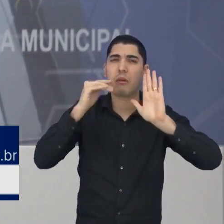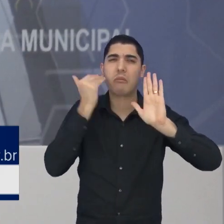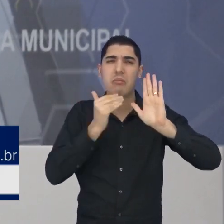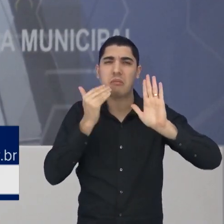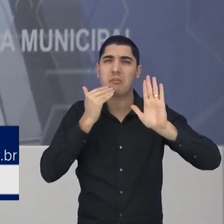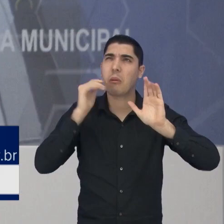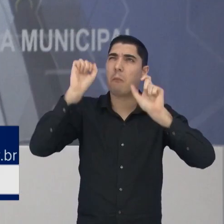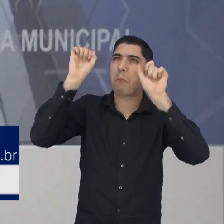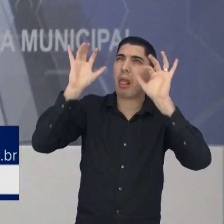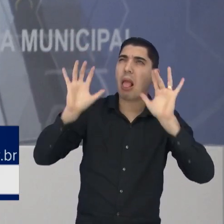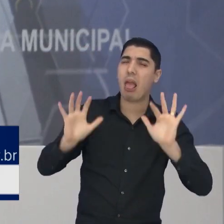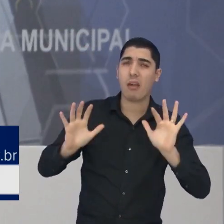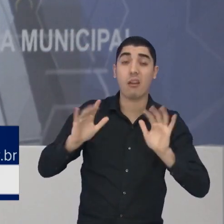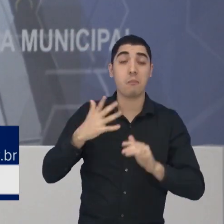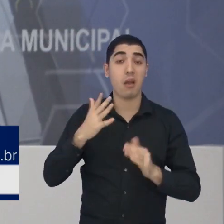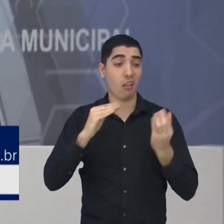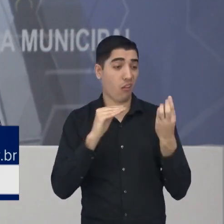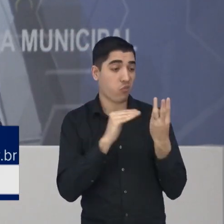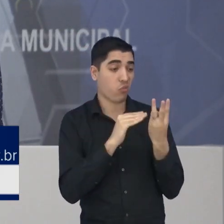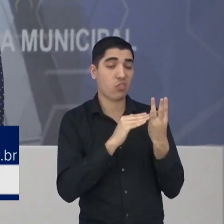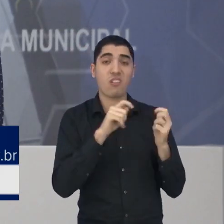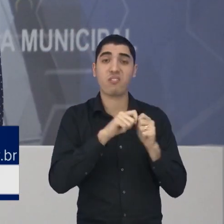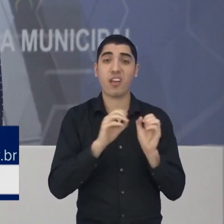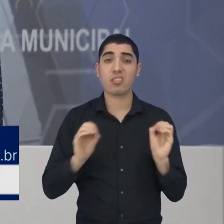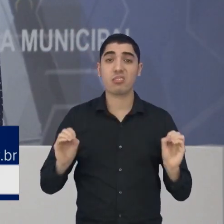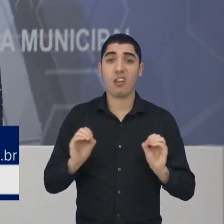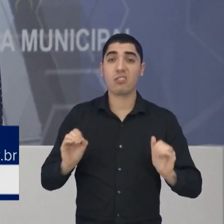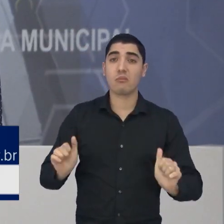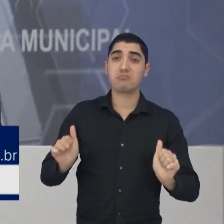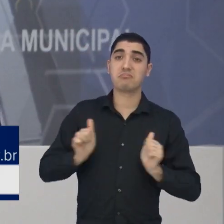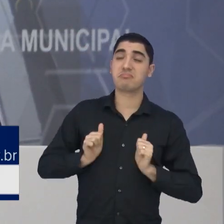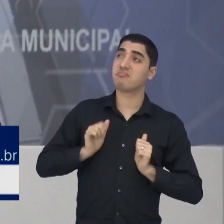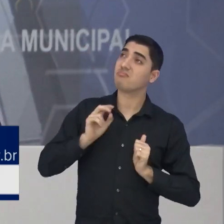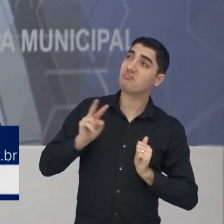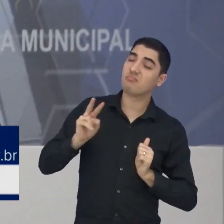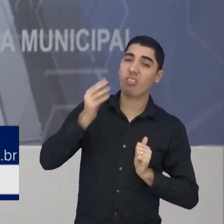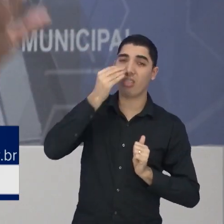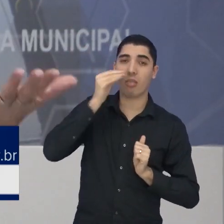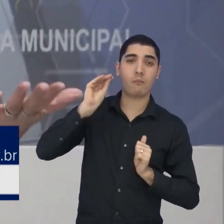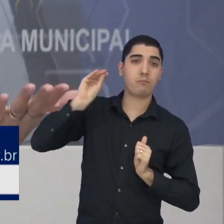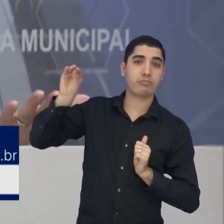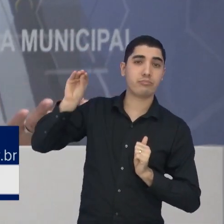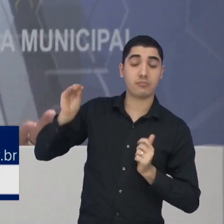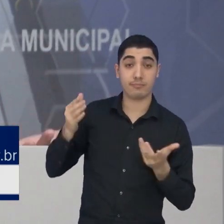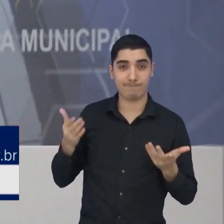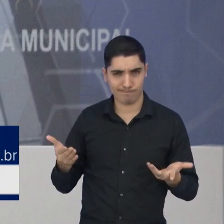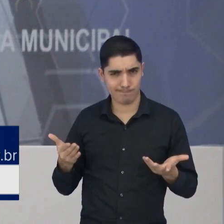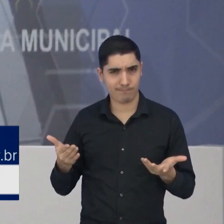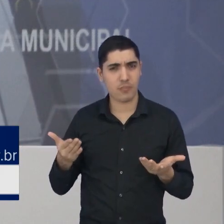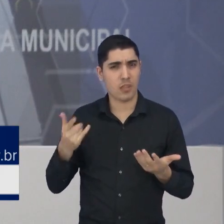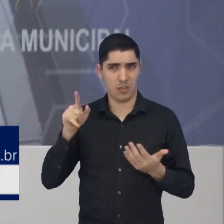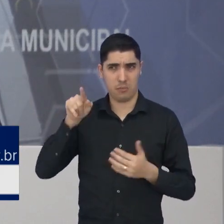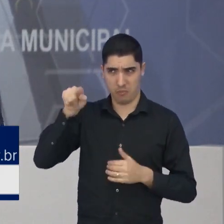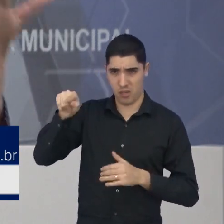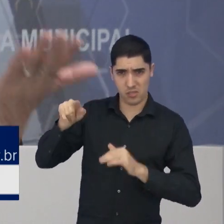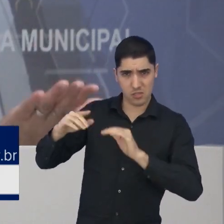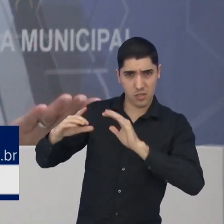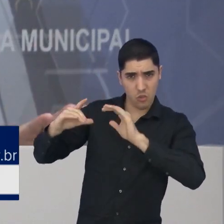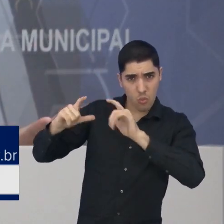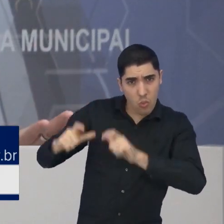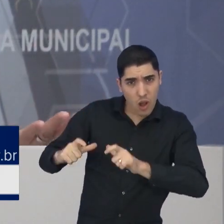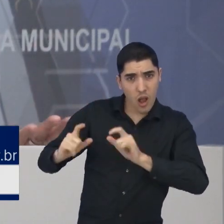tenha algum olhar com relação a esses prédios, a importância que ele tem para a cidade e